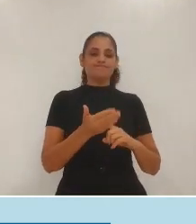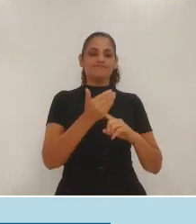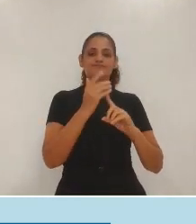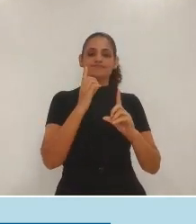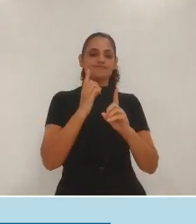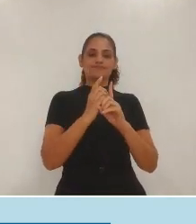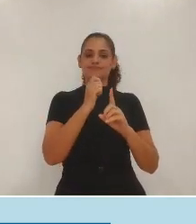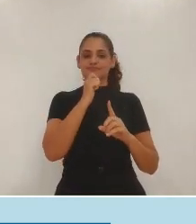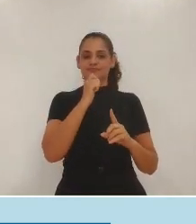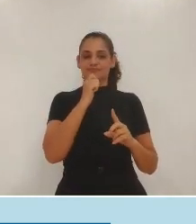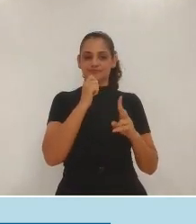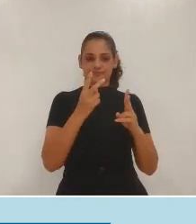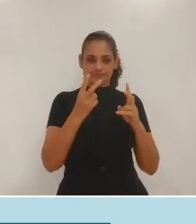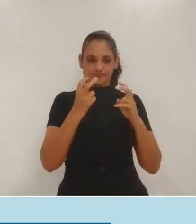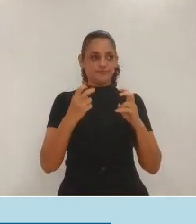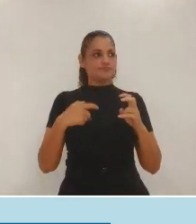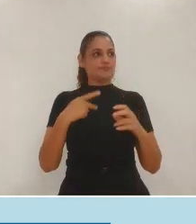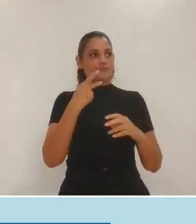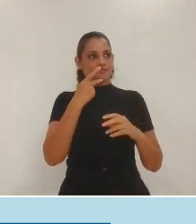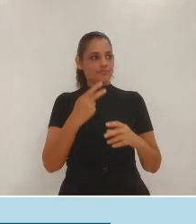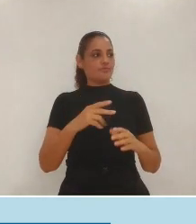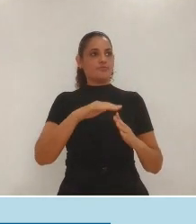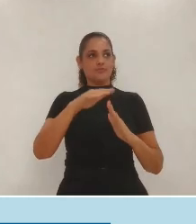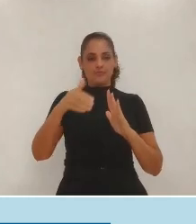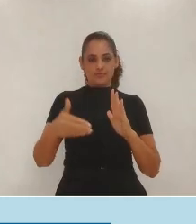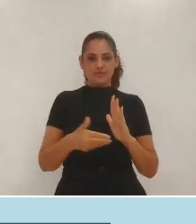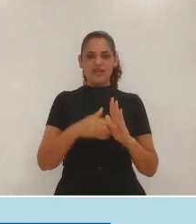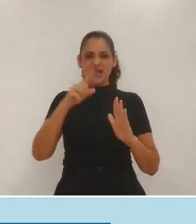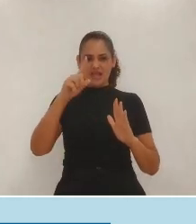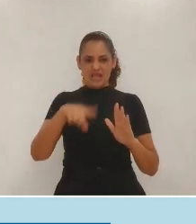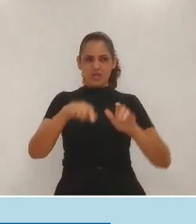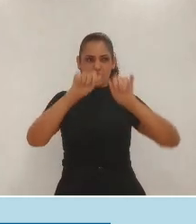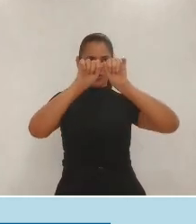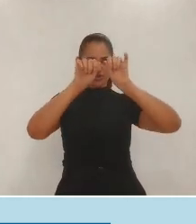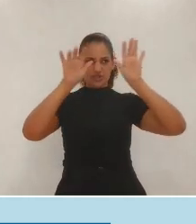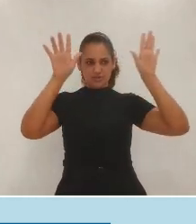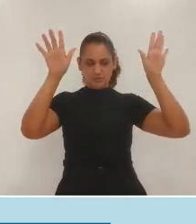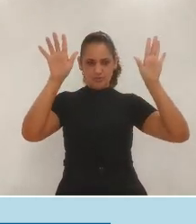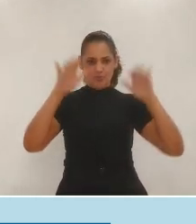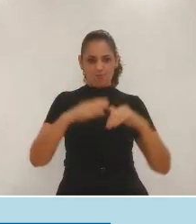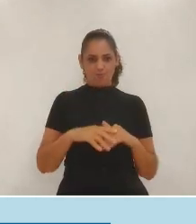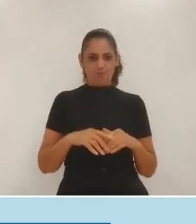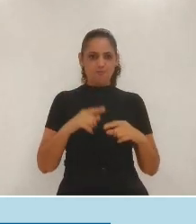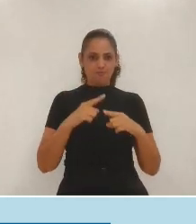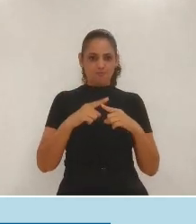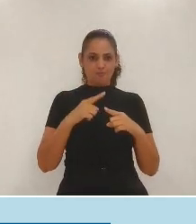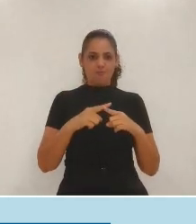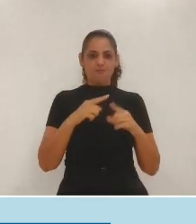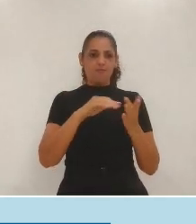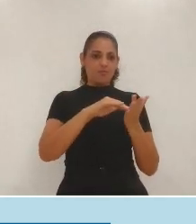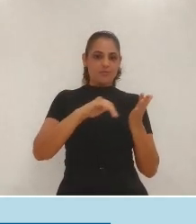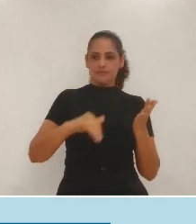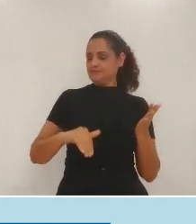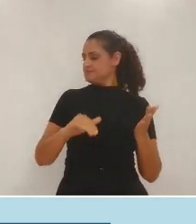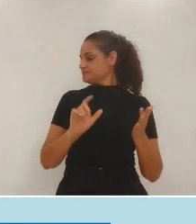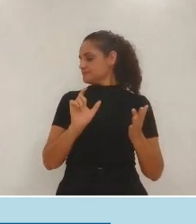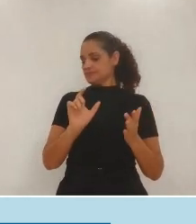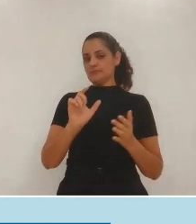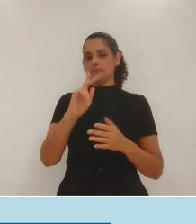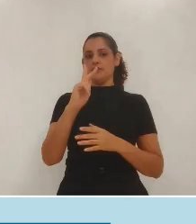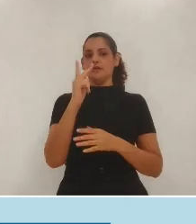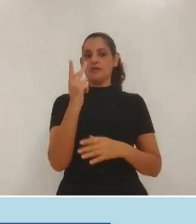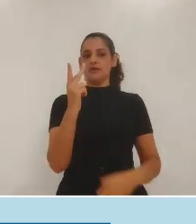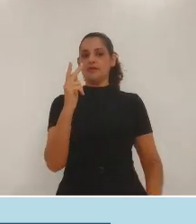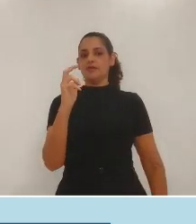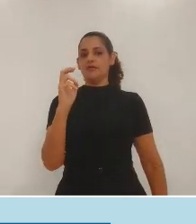que eu estou falando com vocês parece que eu estou falando do autismo? Porque se eu tirasse a palavra Ehlers-Danlos, eu poderia usar